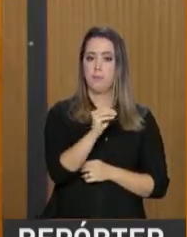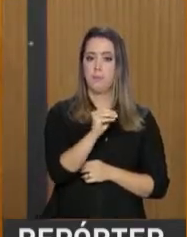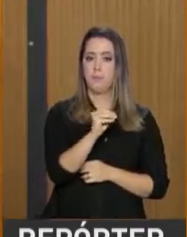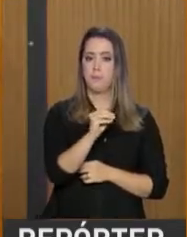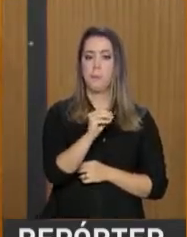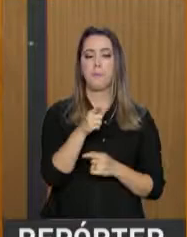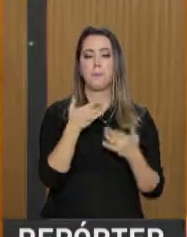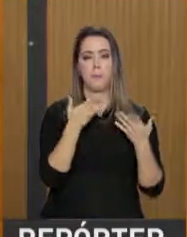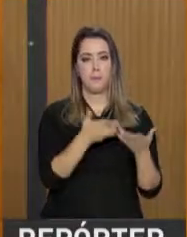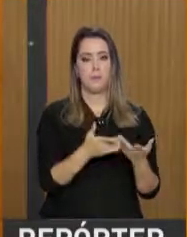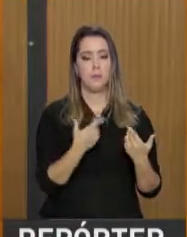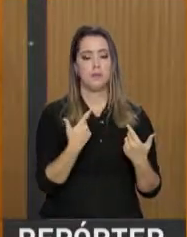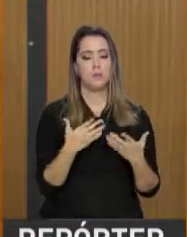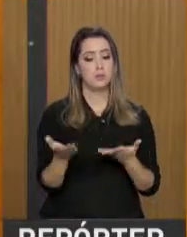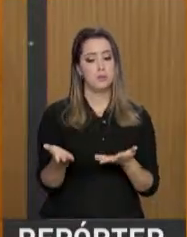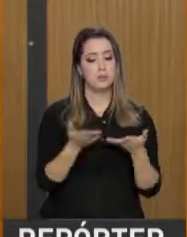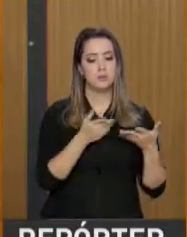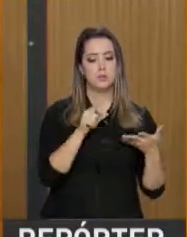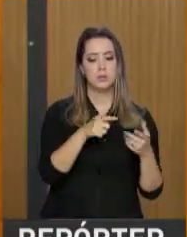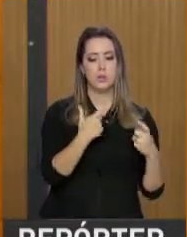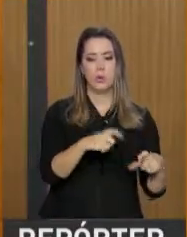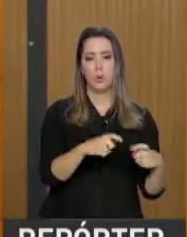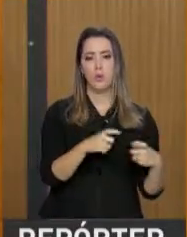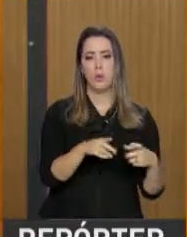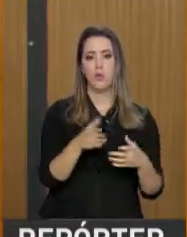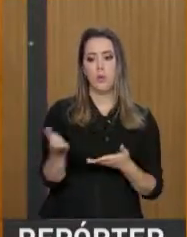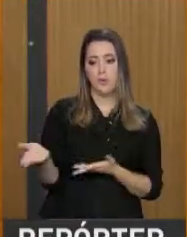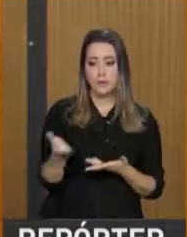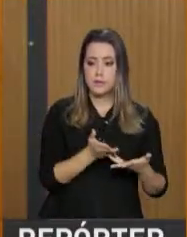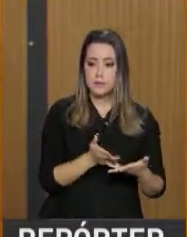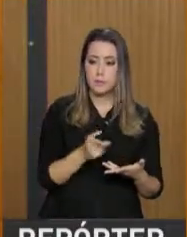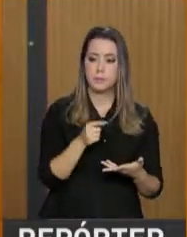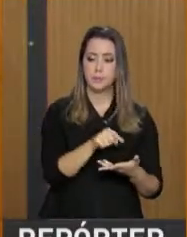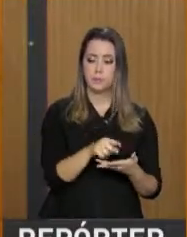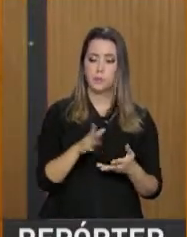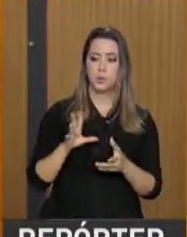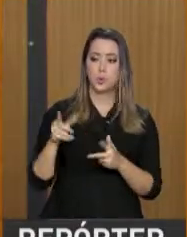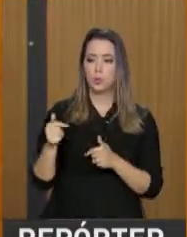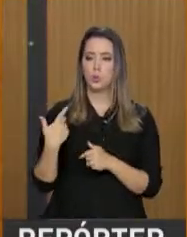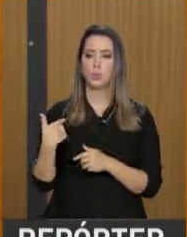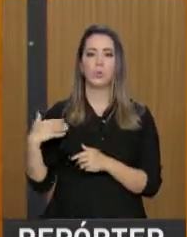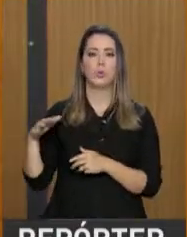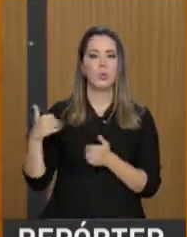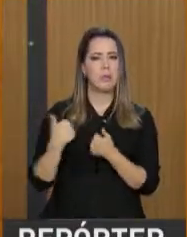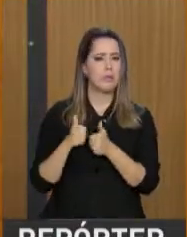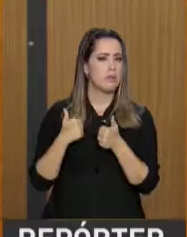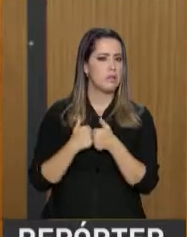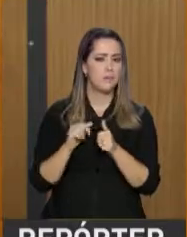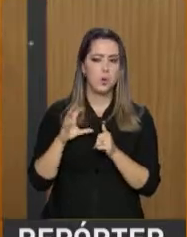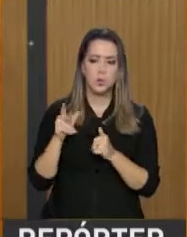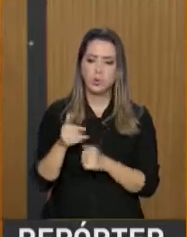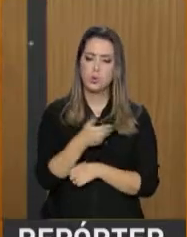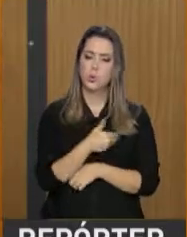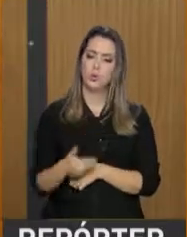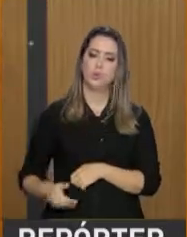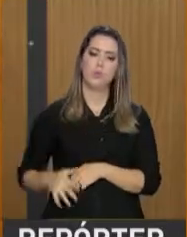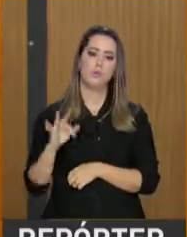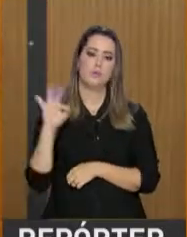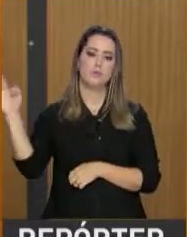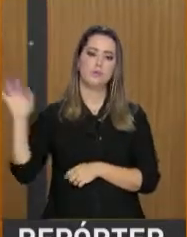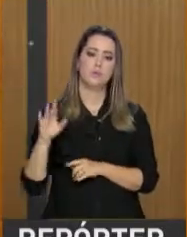são levados que recepcionados nos abrigos então todo esse trajeto eles são acompanhados até o abrigo de